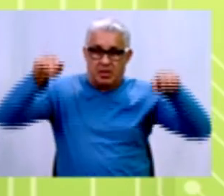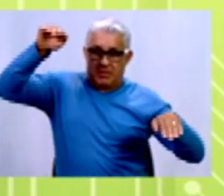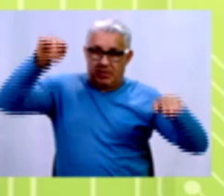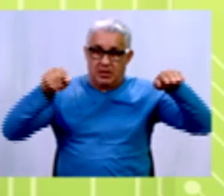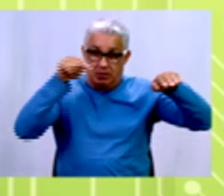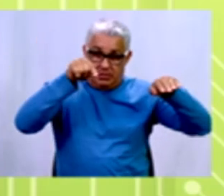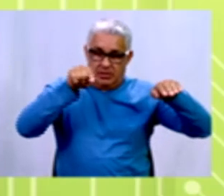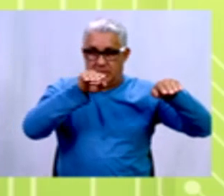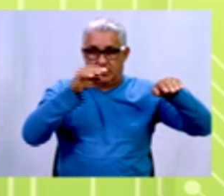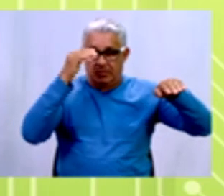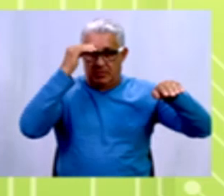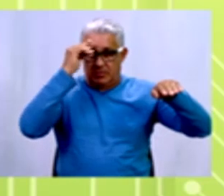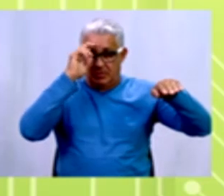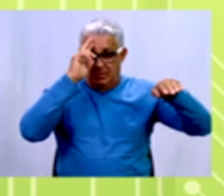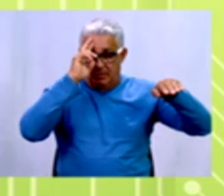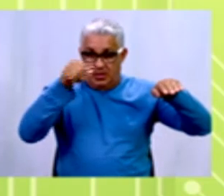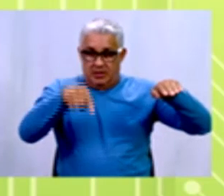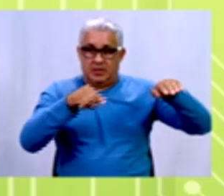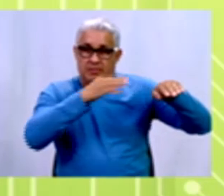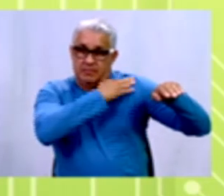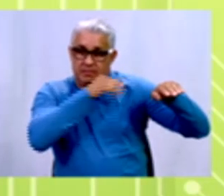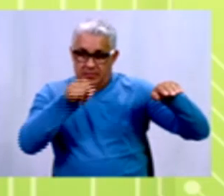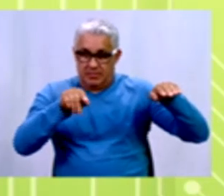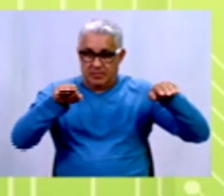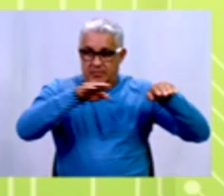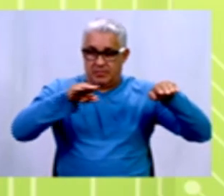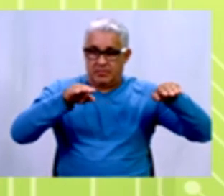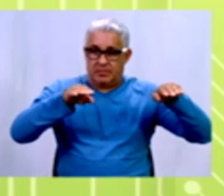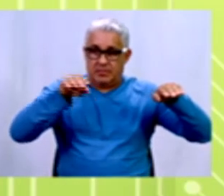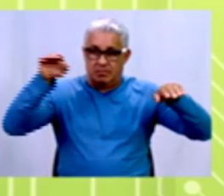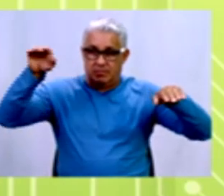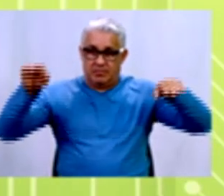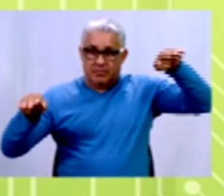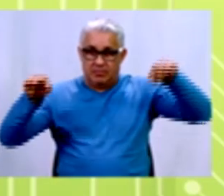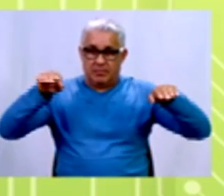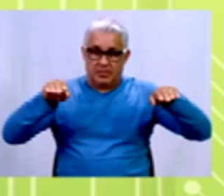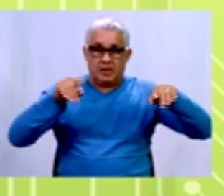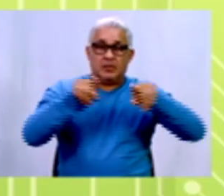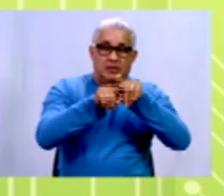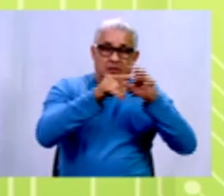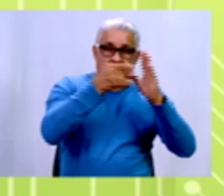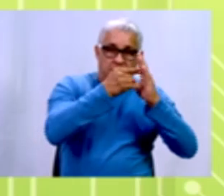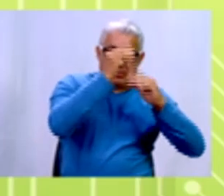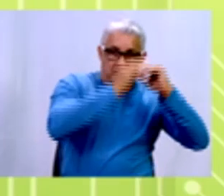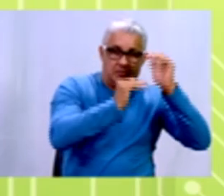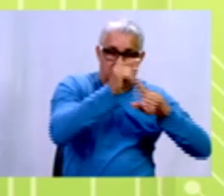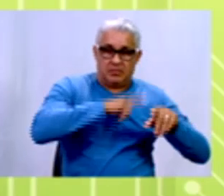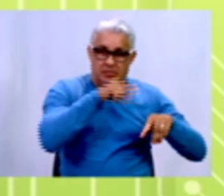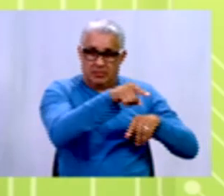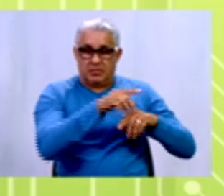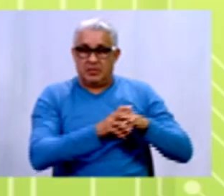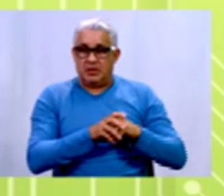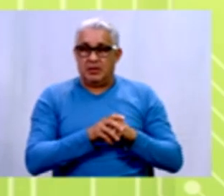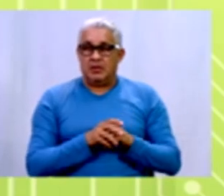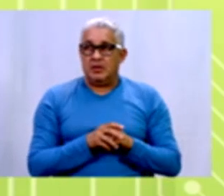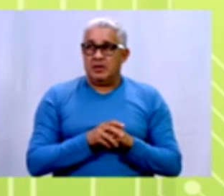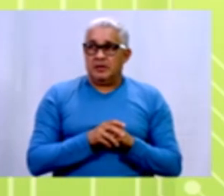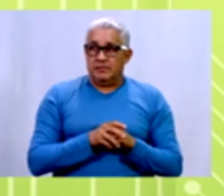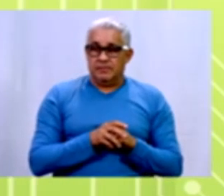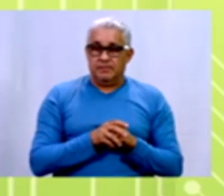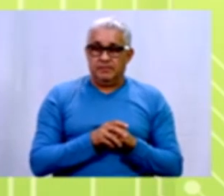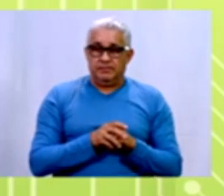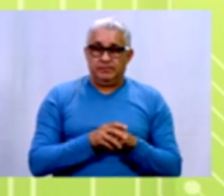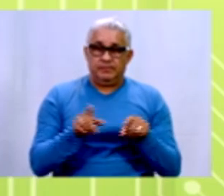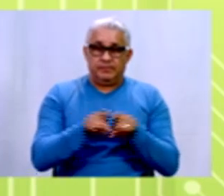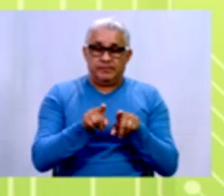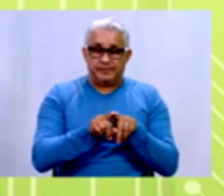entre uma determinada atividade que um desenvolvedor esteja se apropriando para desenvolver